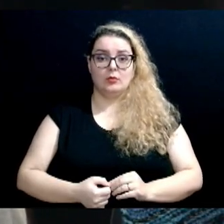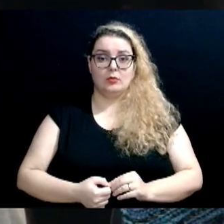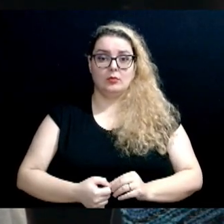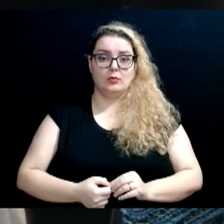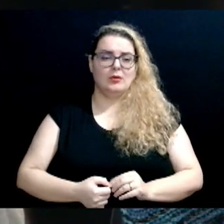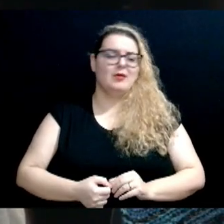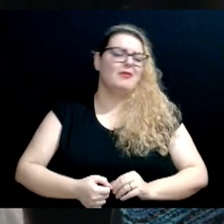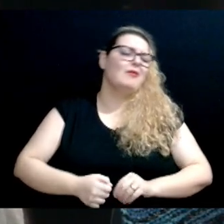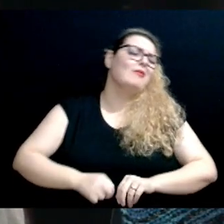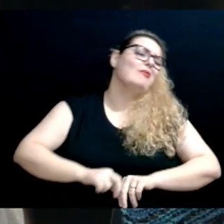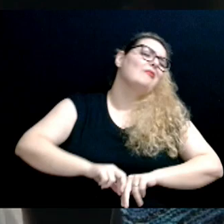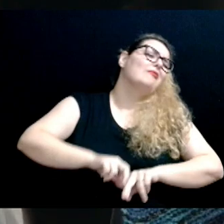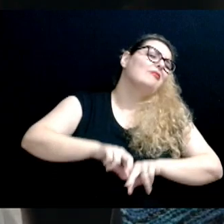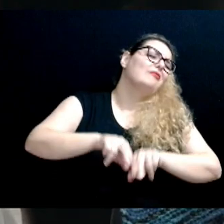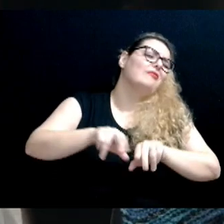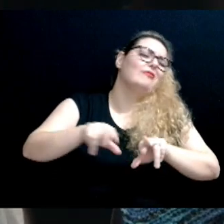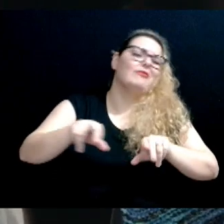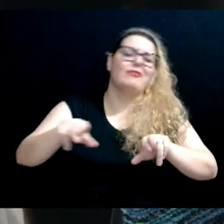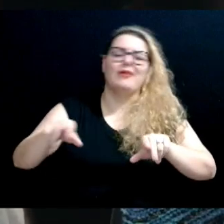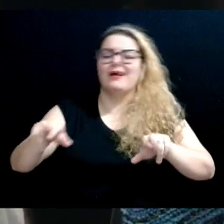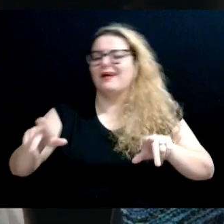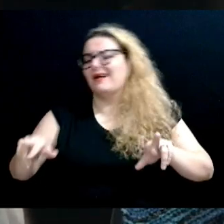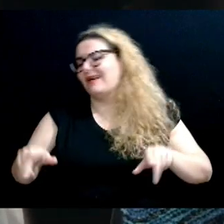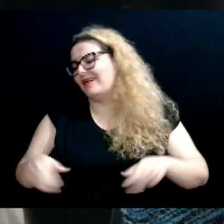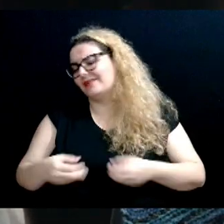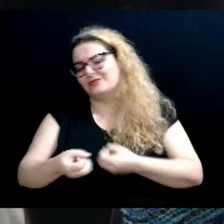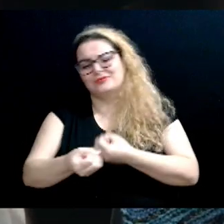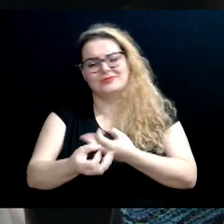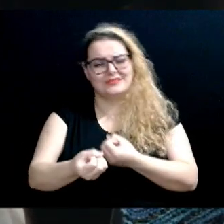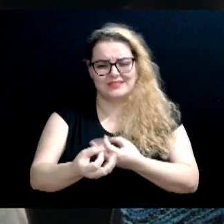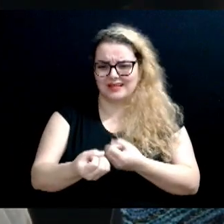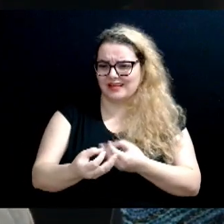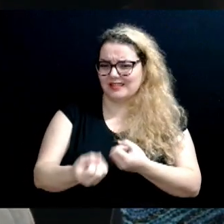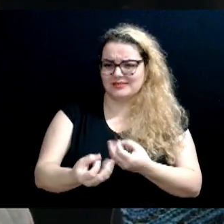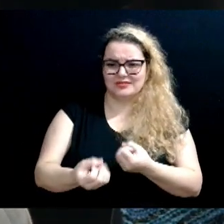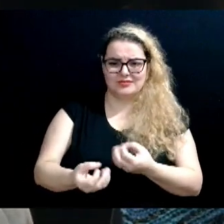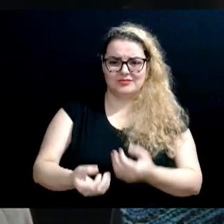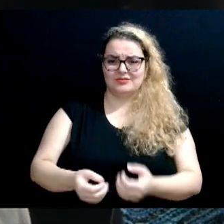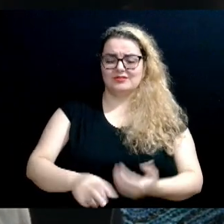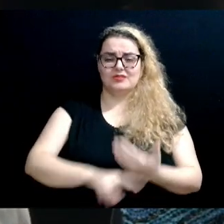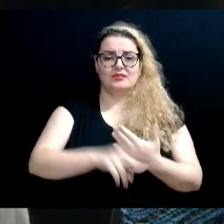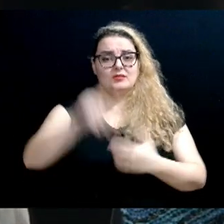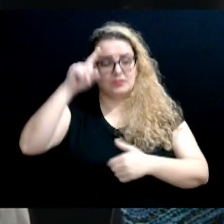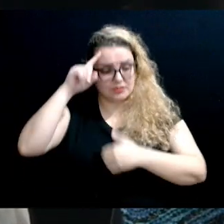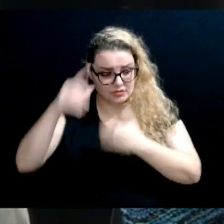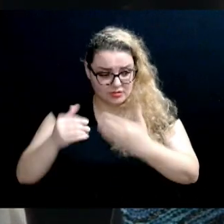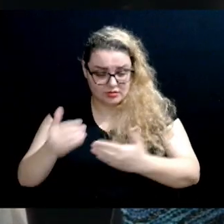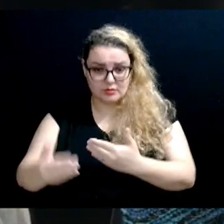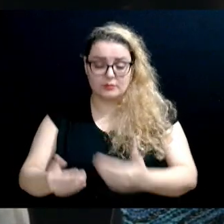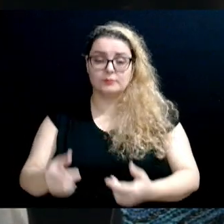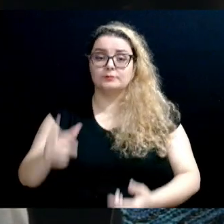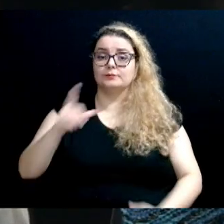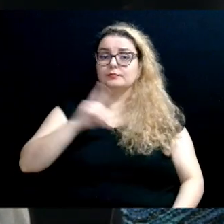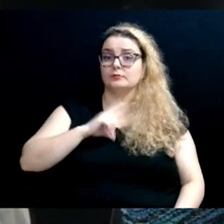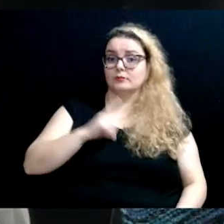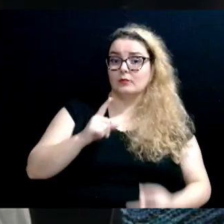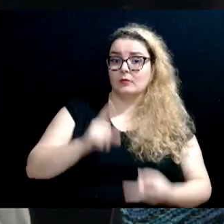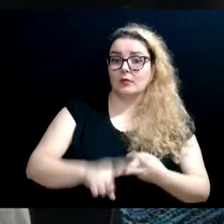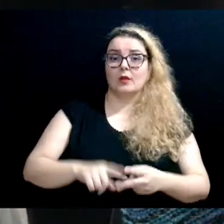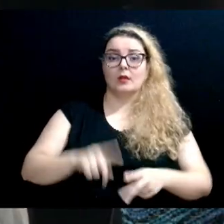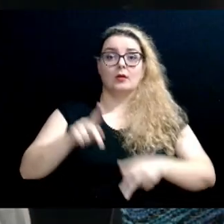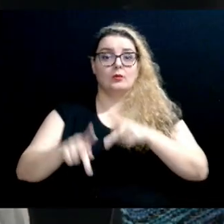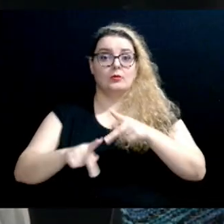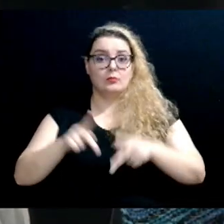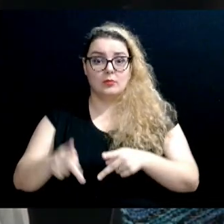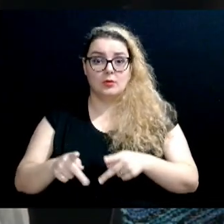de dados, mas uma infinidade mesmo, sendo gerados diariamente. Eu tenho uma população